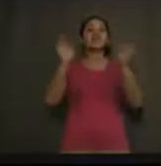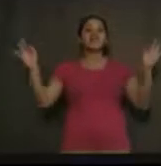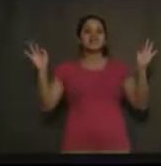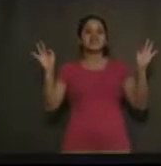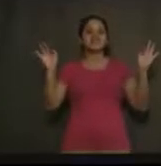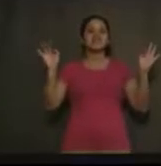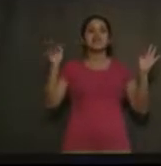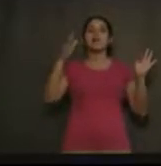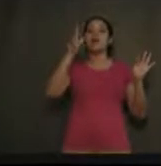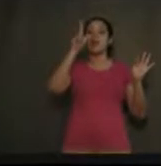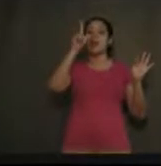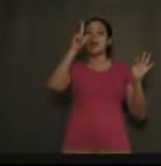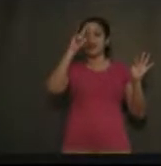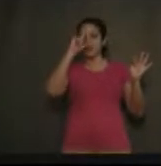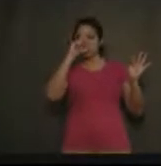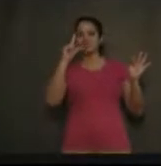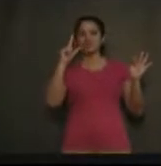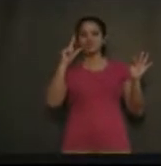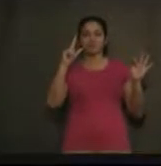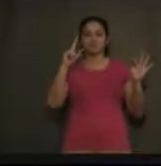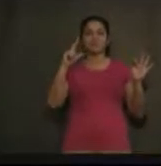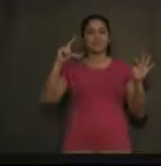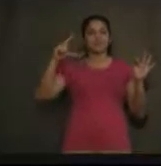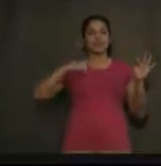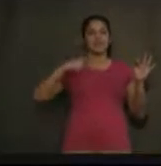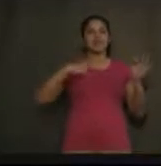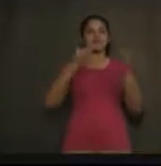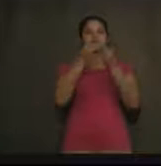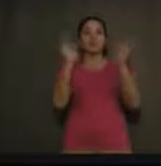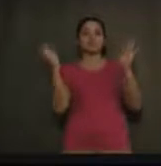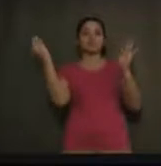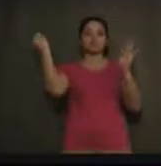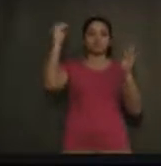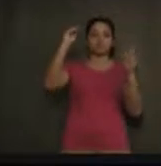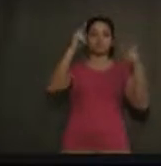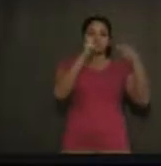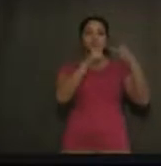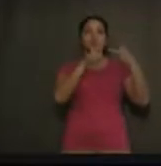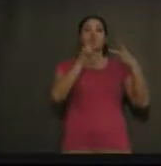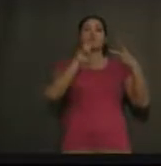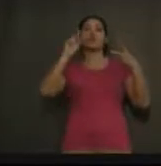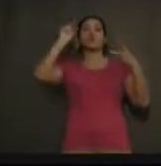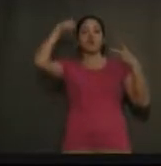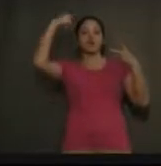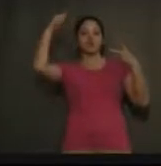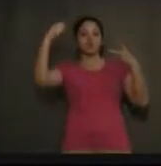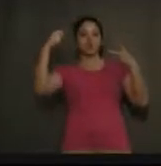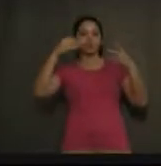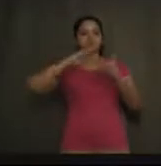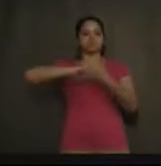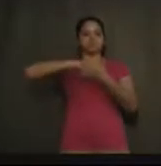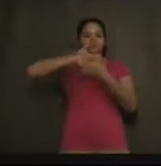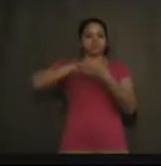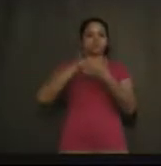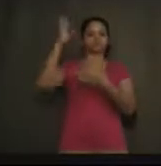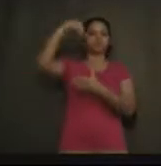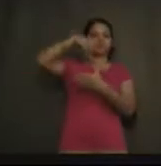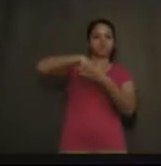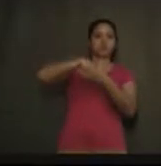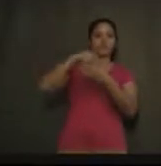submetido num envelope fechado contendo a frase e o nome do autor. O nome do autor dentro do envelope, a ideia era preservar